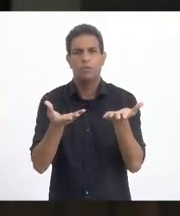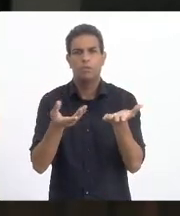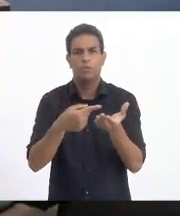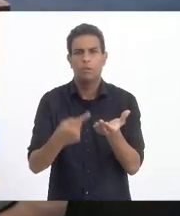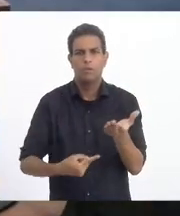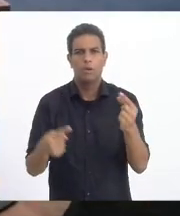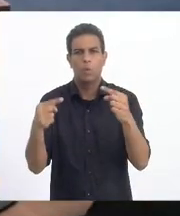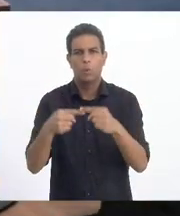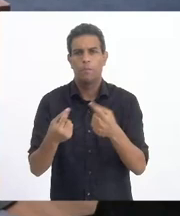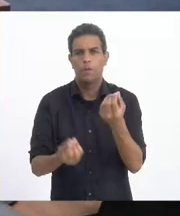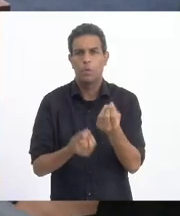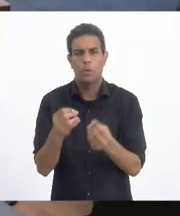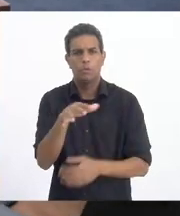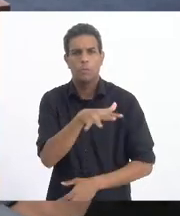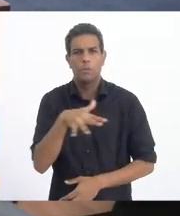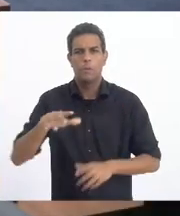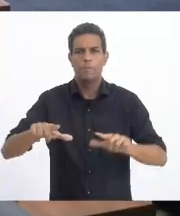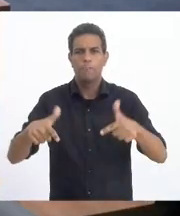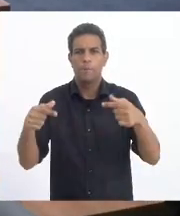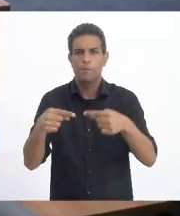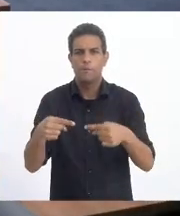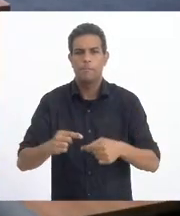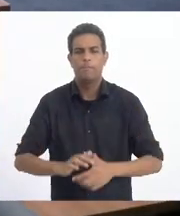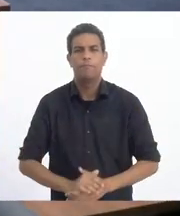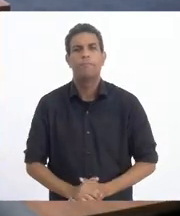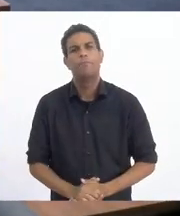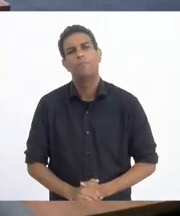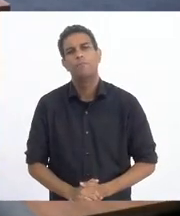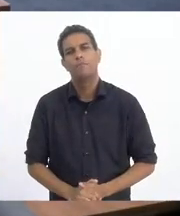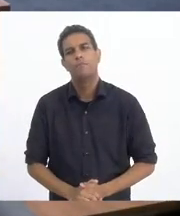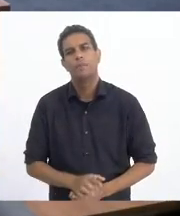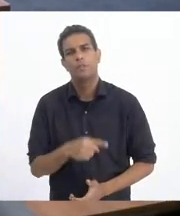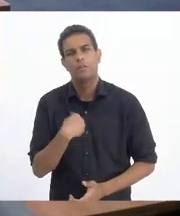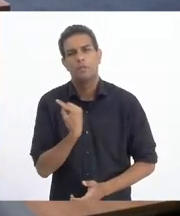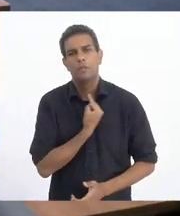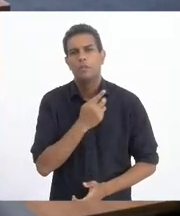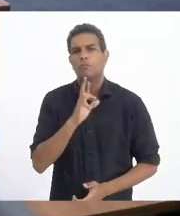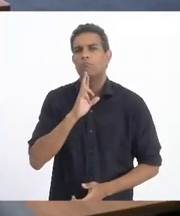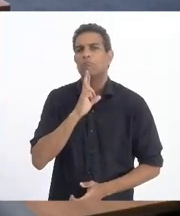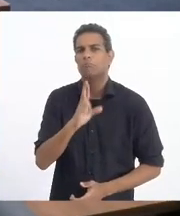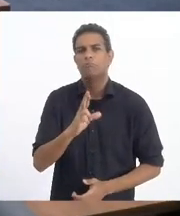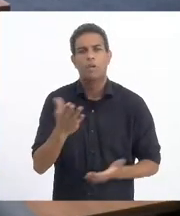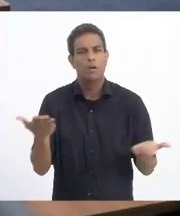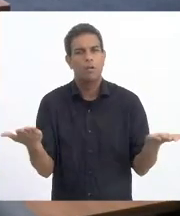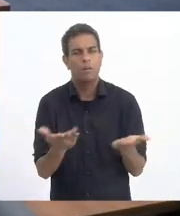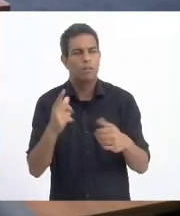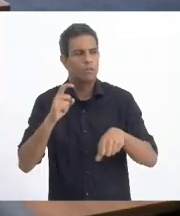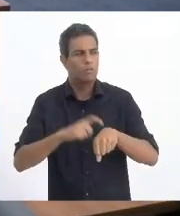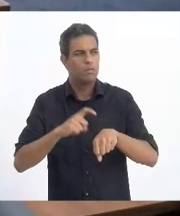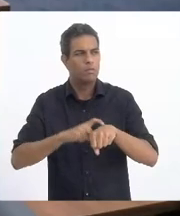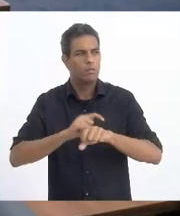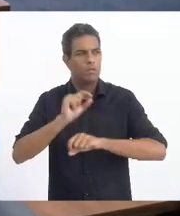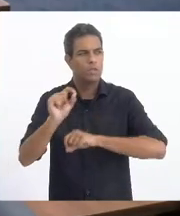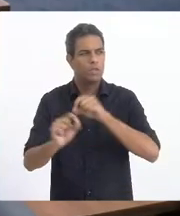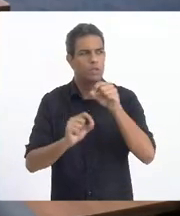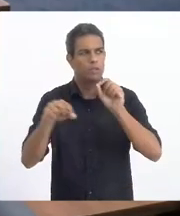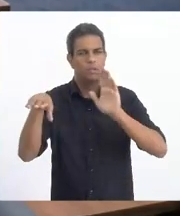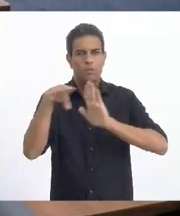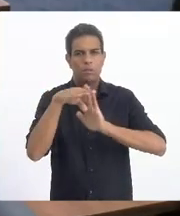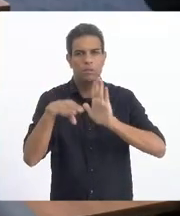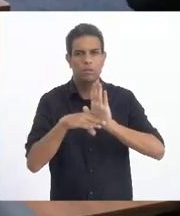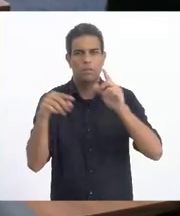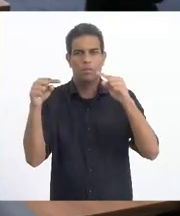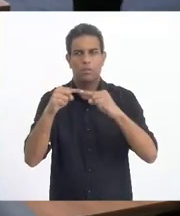favor. Pode me entregar. Mas eu repito, eu tenho aqui com toda a transparência